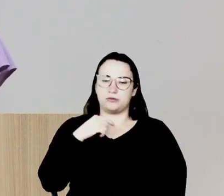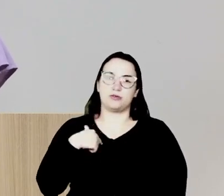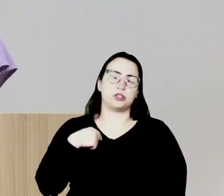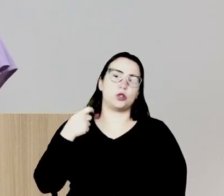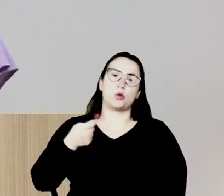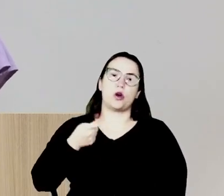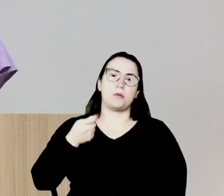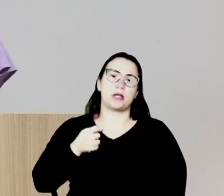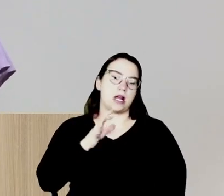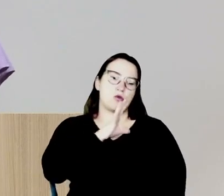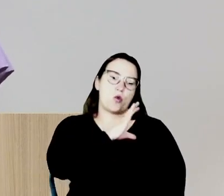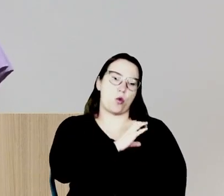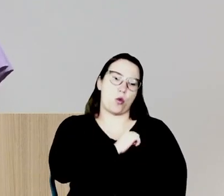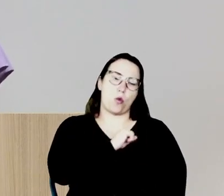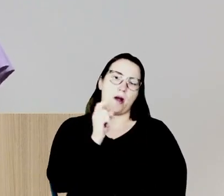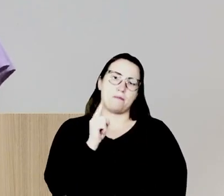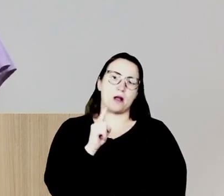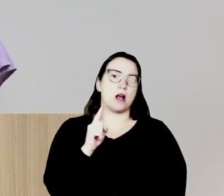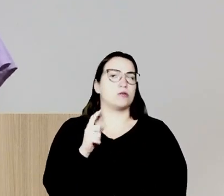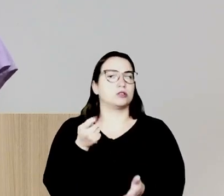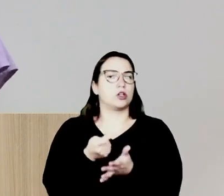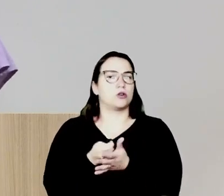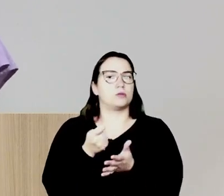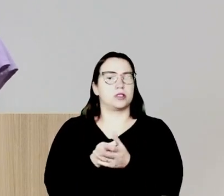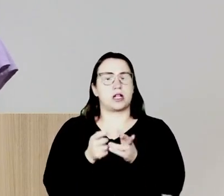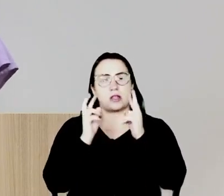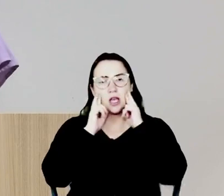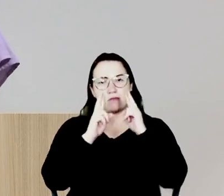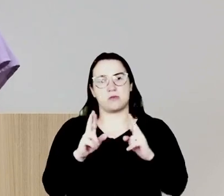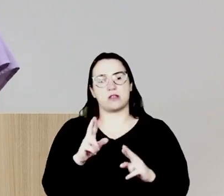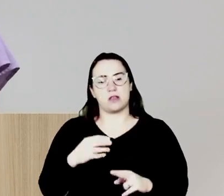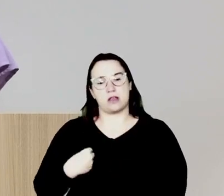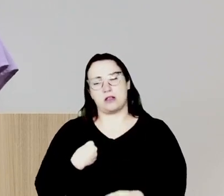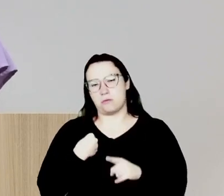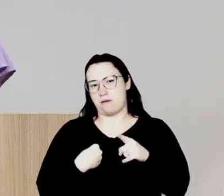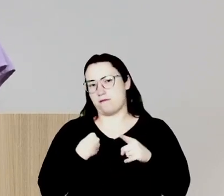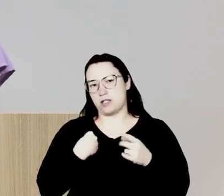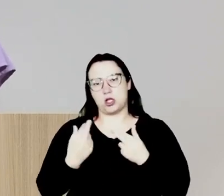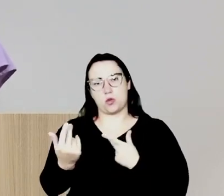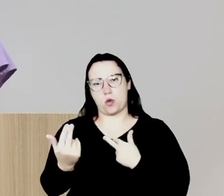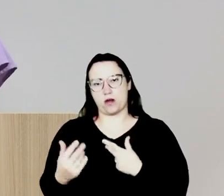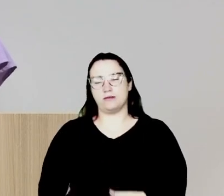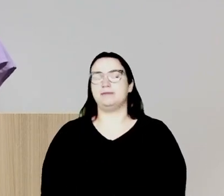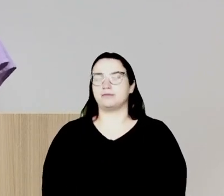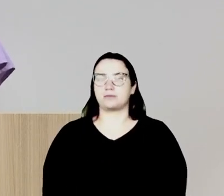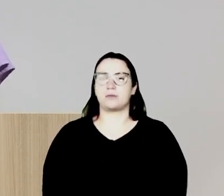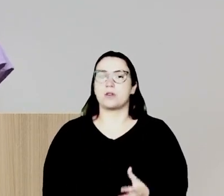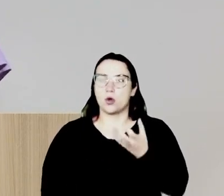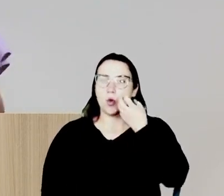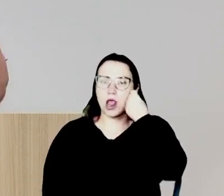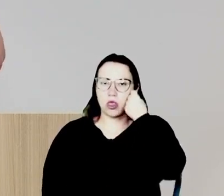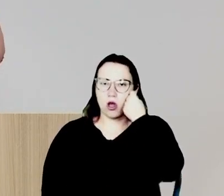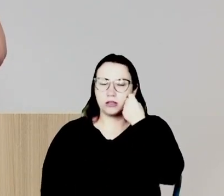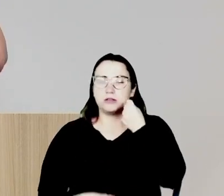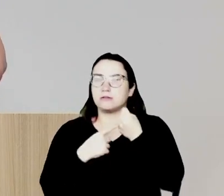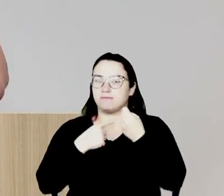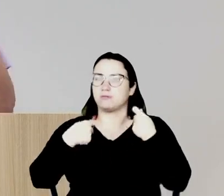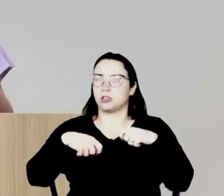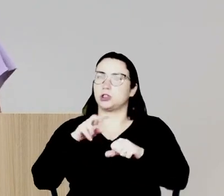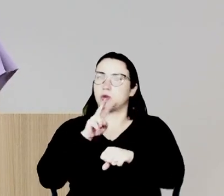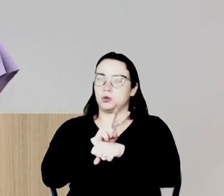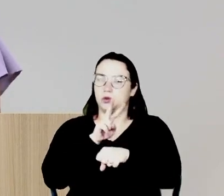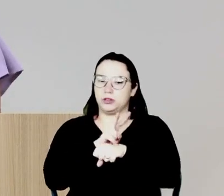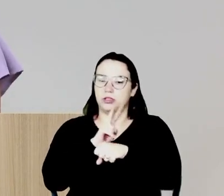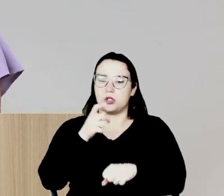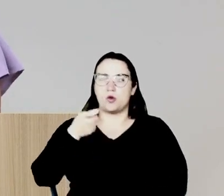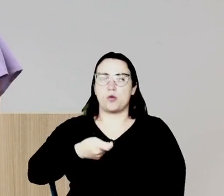amar eles, você é obrigada a respeitar, porque é uma vida. Então, quando você adota, você tem que cuidar dele. Isso é sua obrigação,